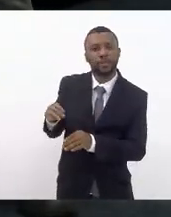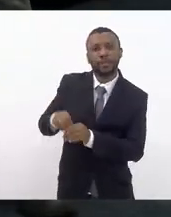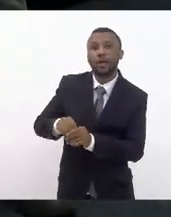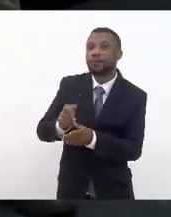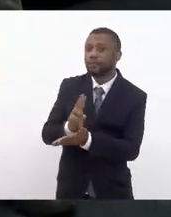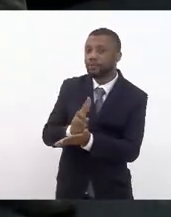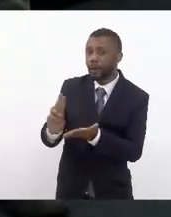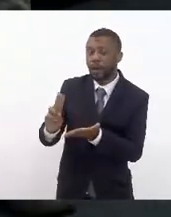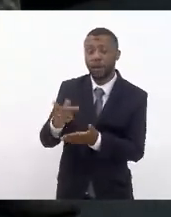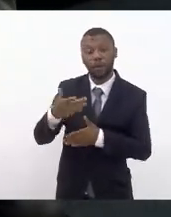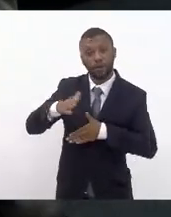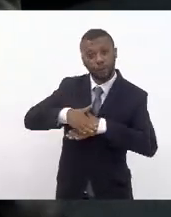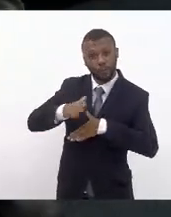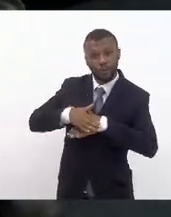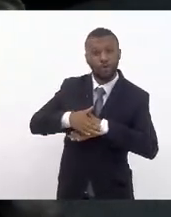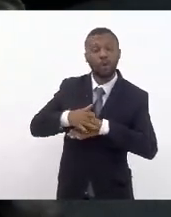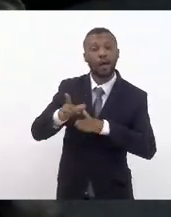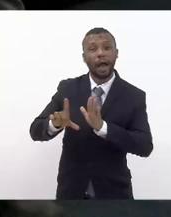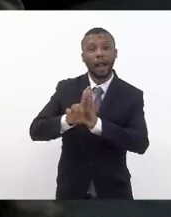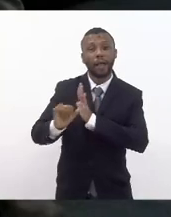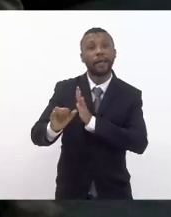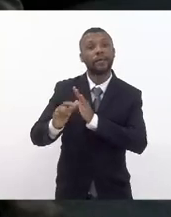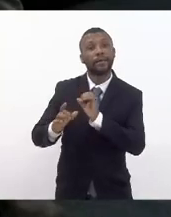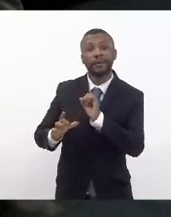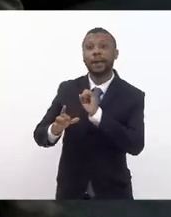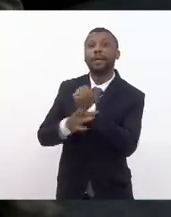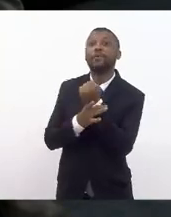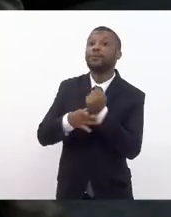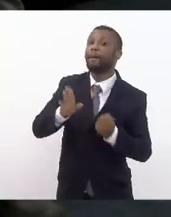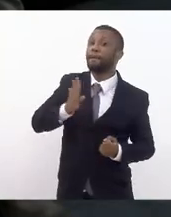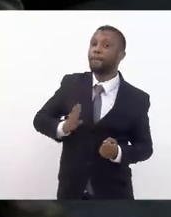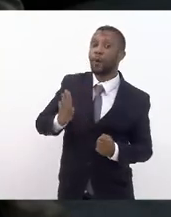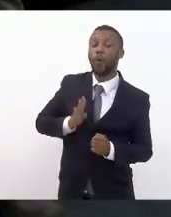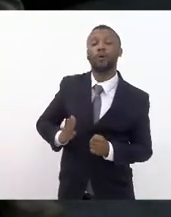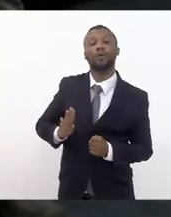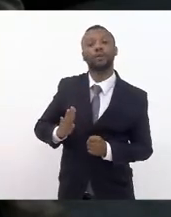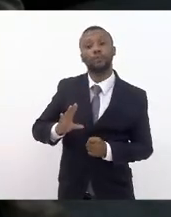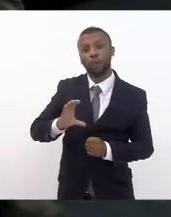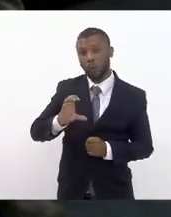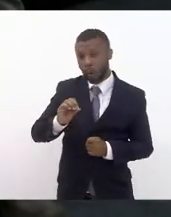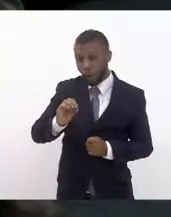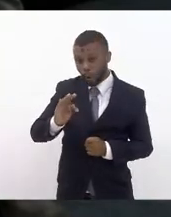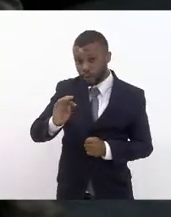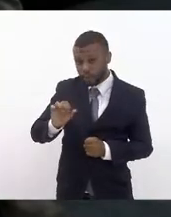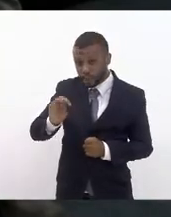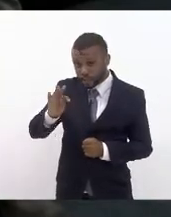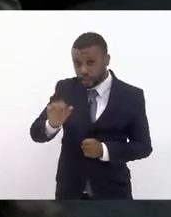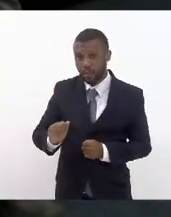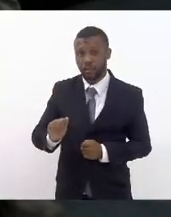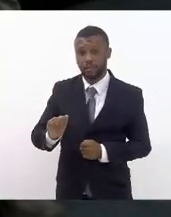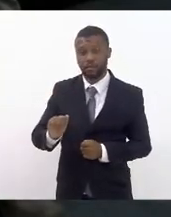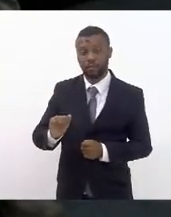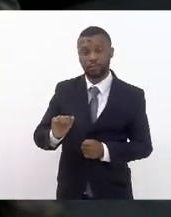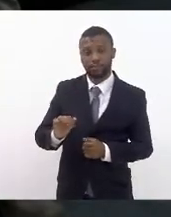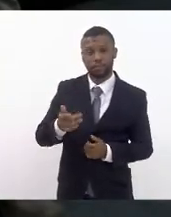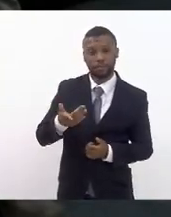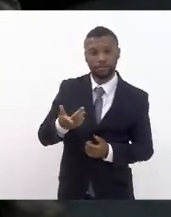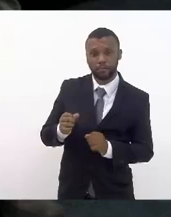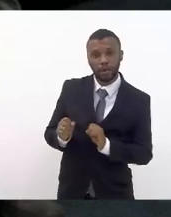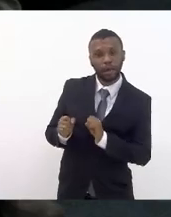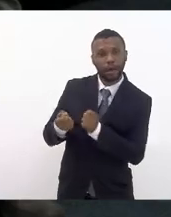fui autor da lei que garante bolsa para os cotistas. Bolsa para os cotistas.